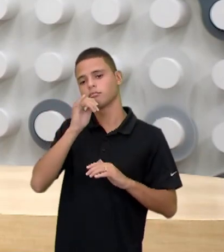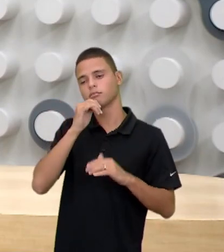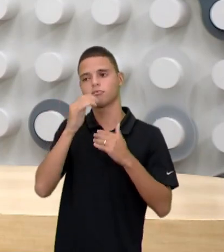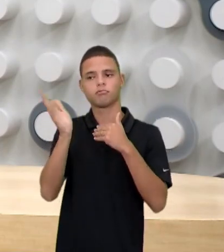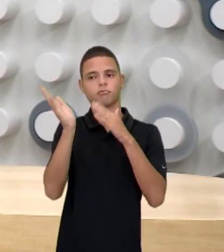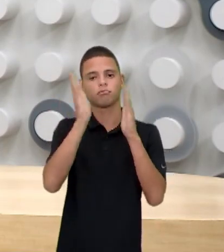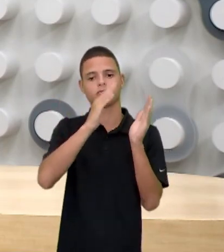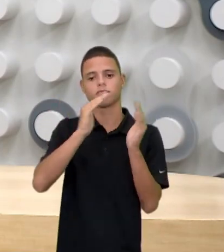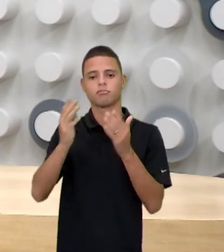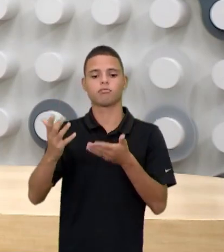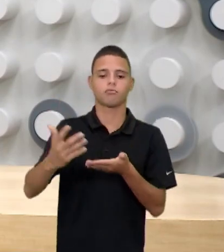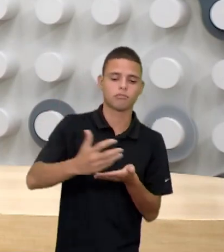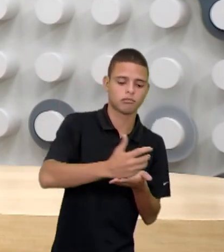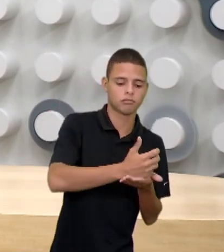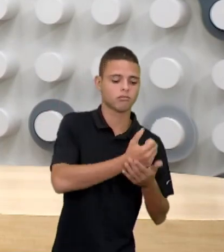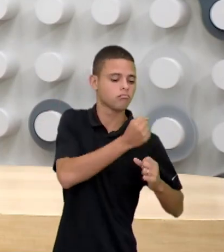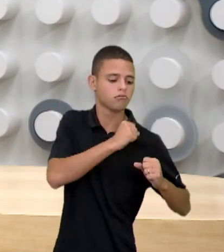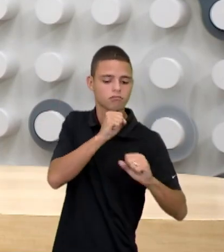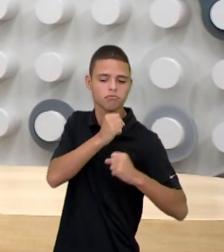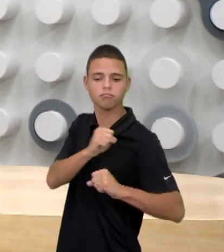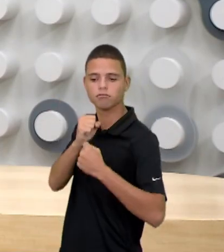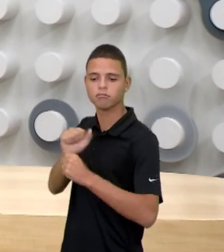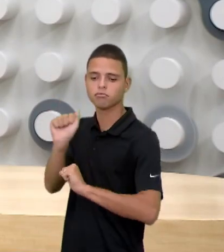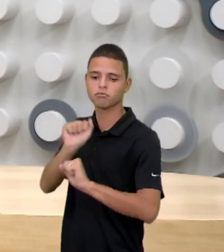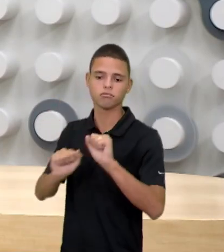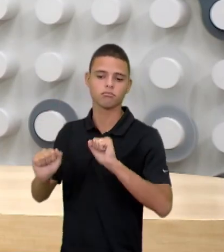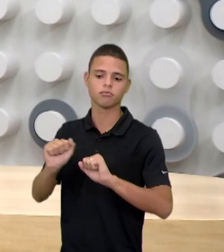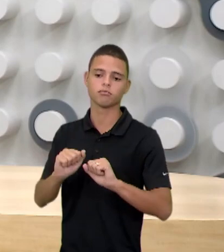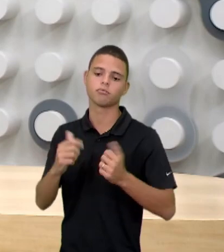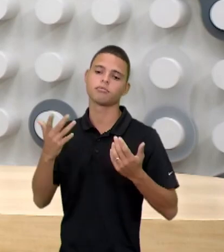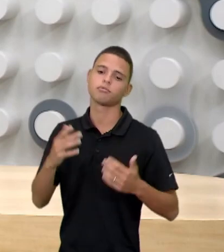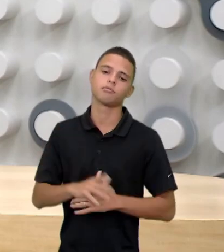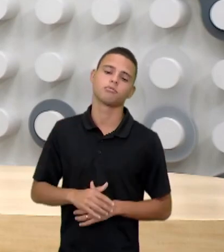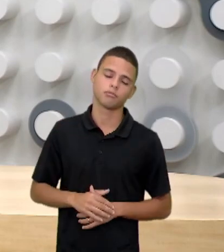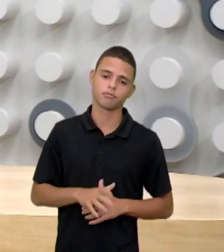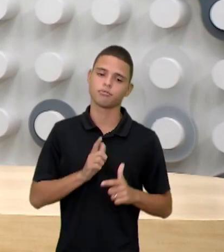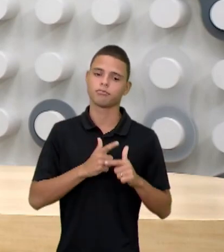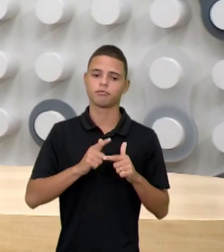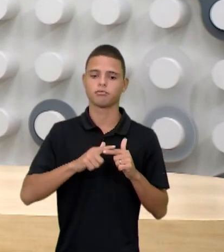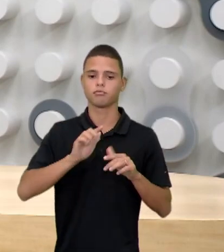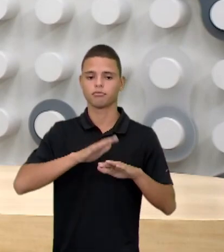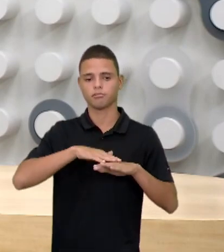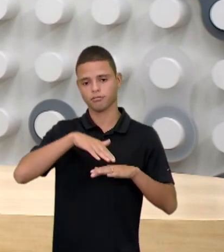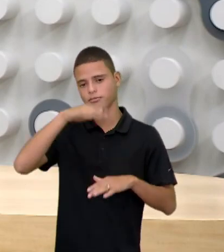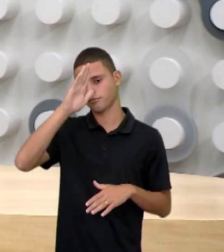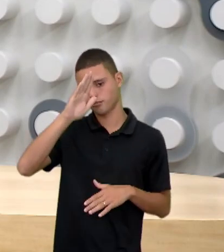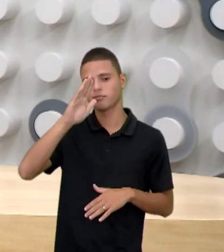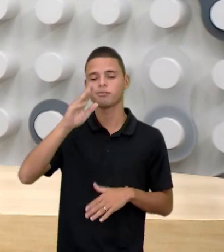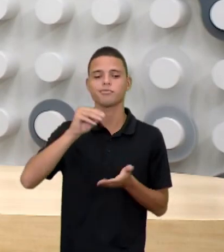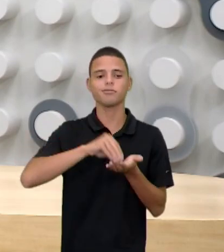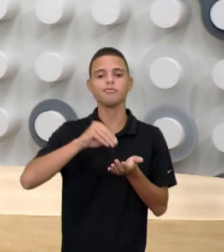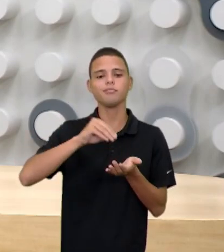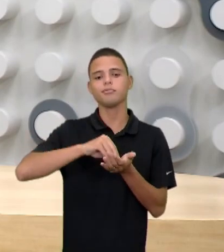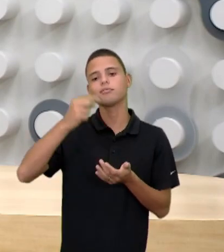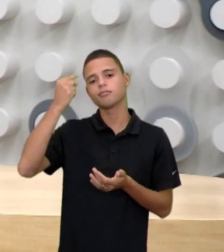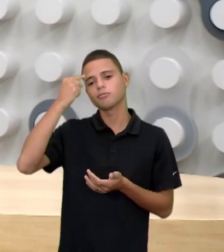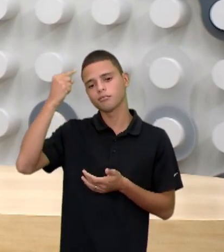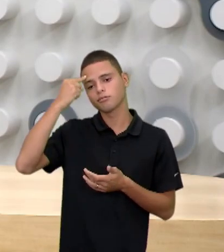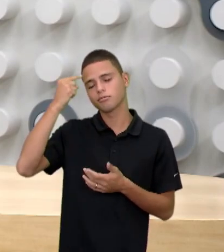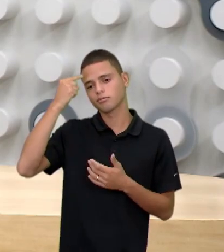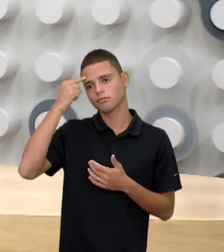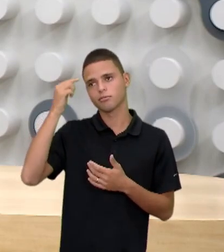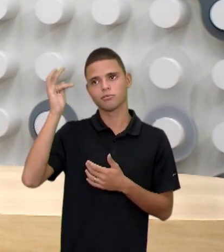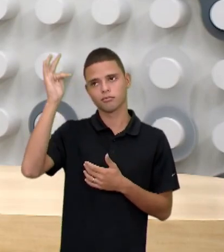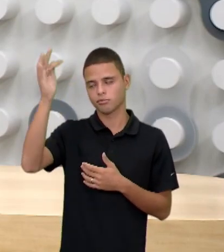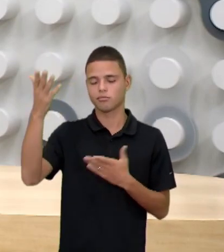natureza fosse lá pegar a vassoura e limpar. Né? Esse que é o problema maior aí do ser humano, a falta, né, até de pensar no